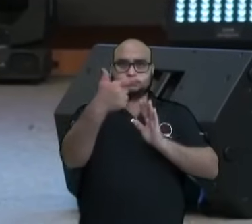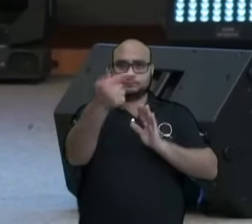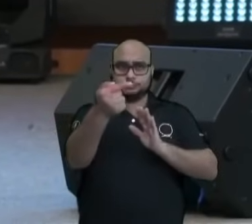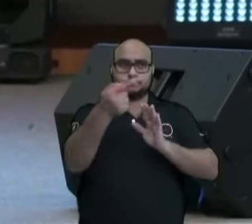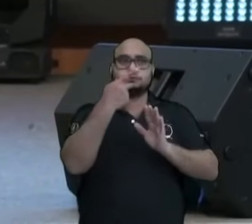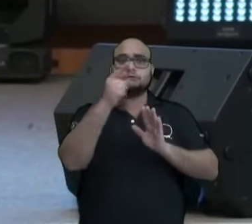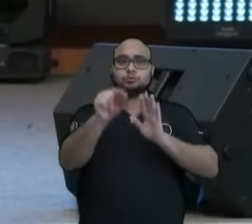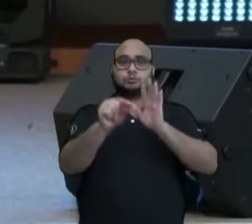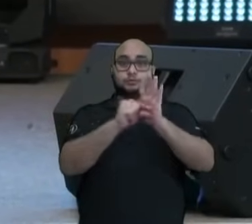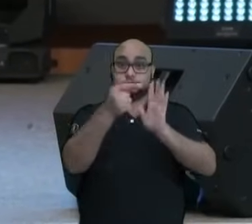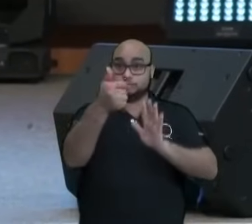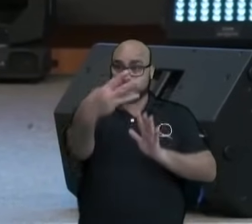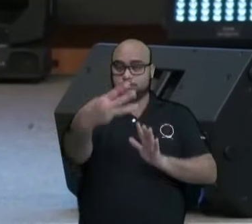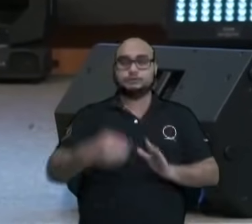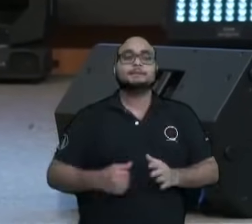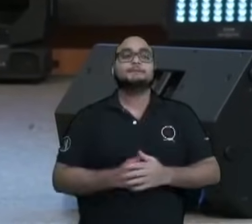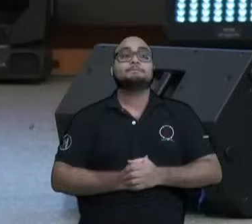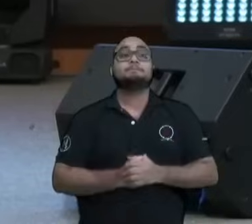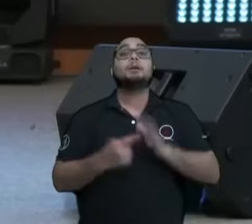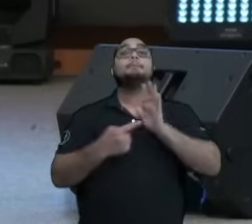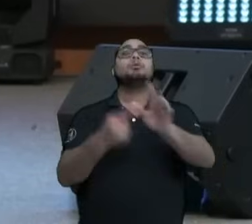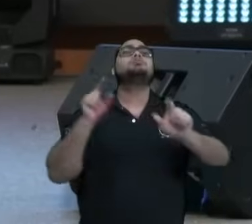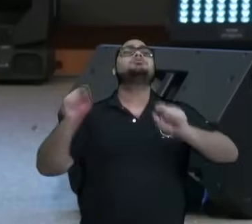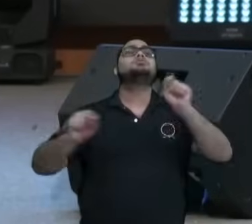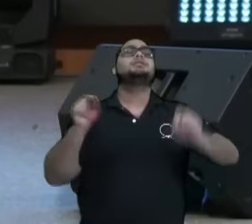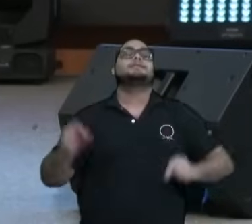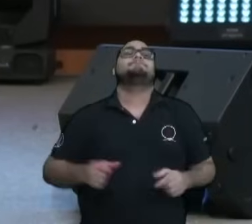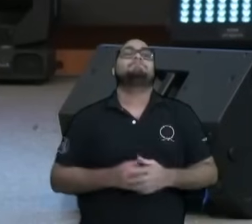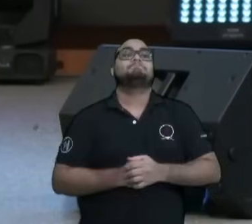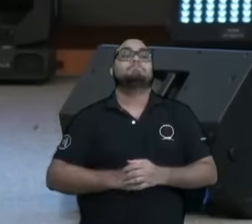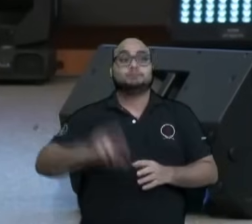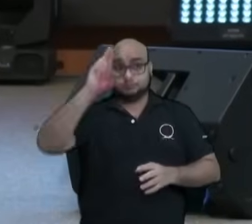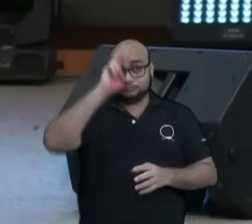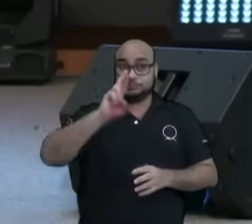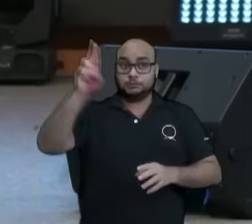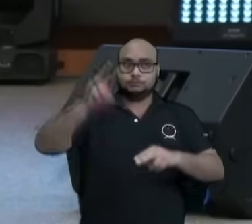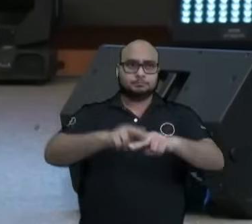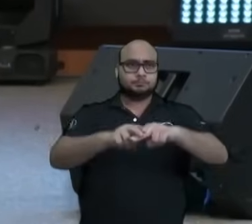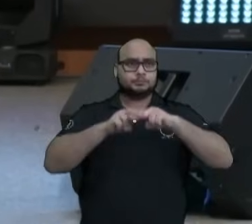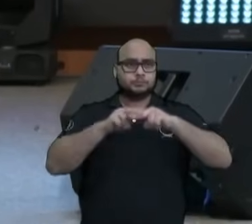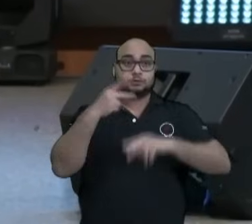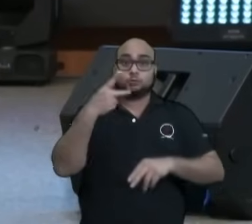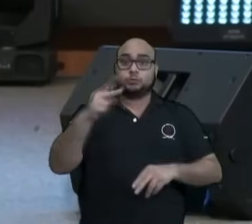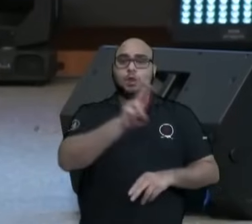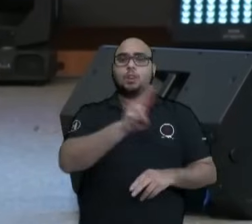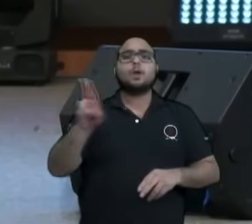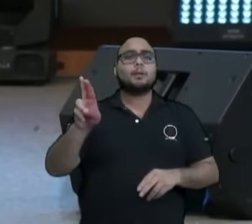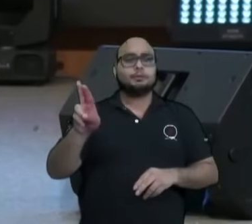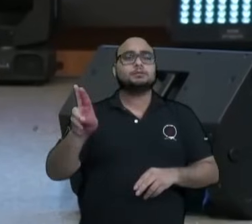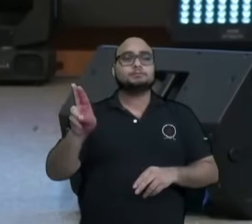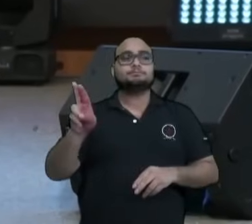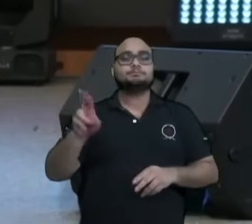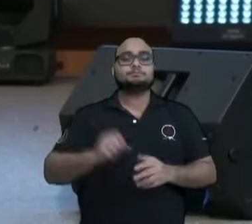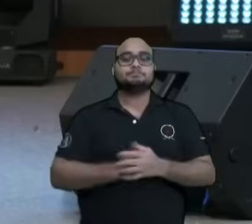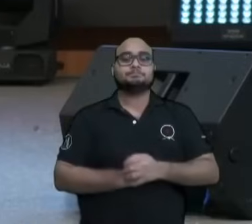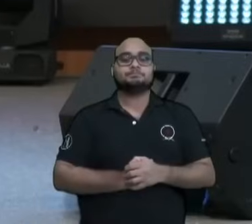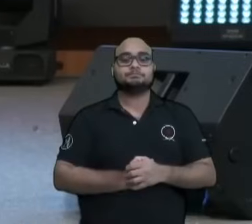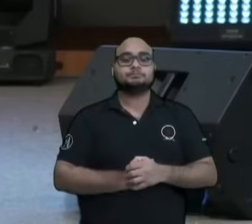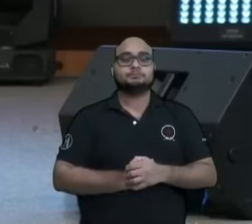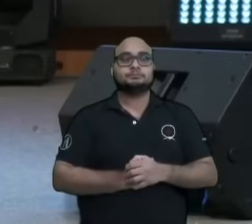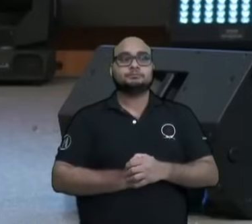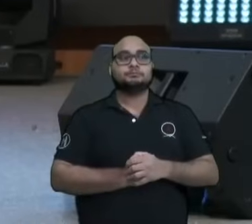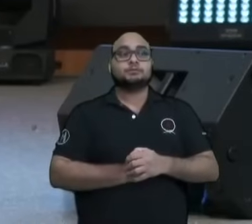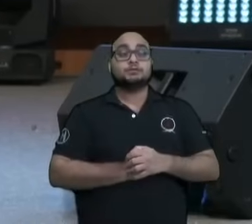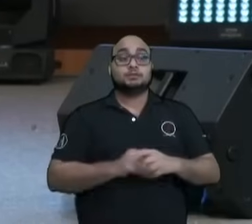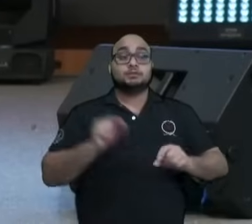22 23 Senhor pelo teu nome mas só coisa fera